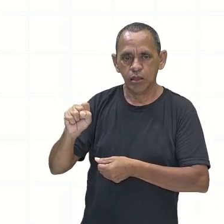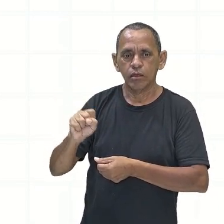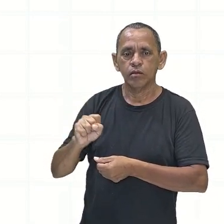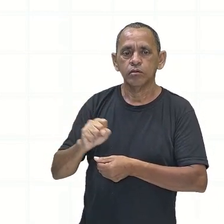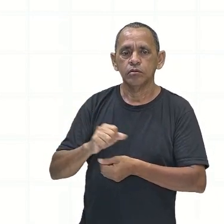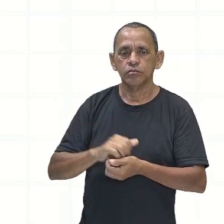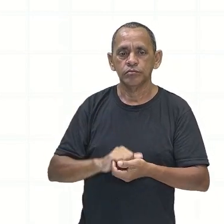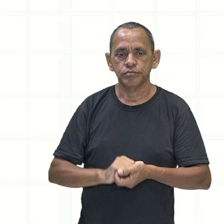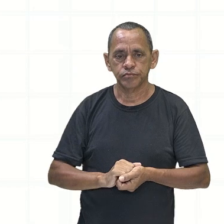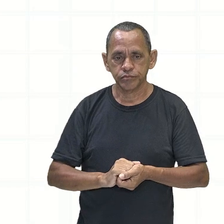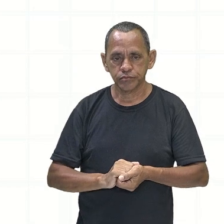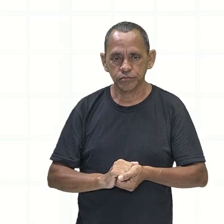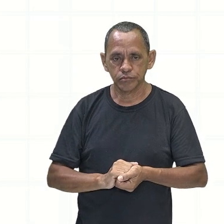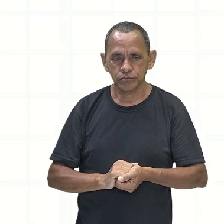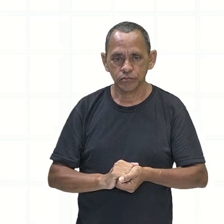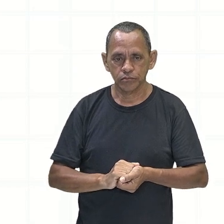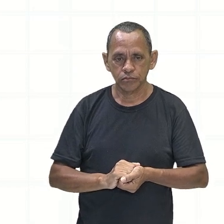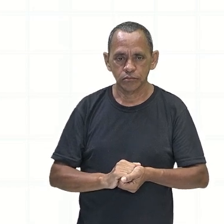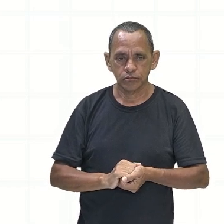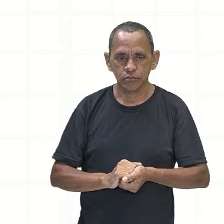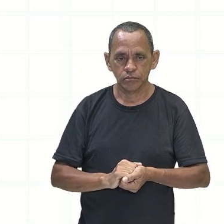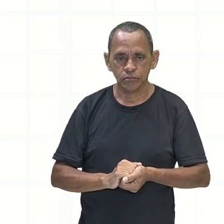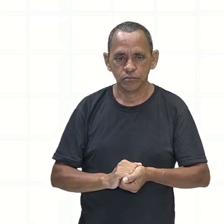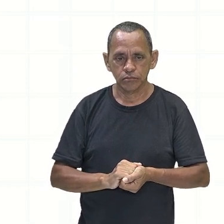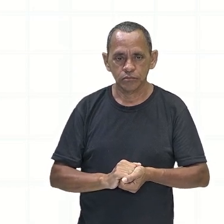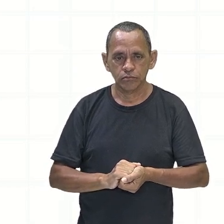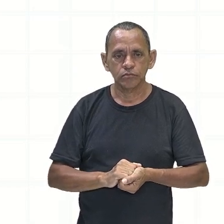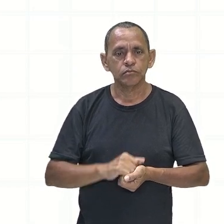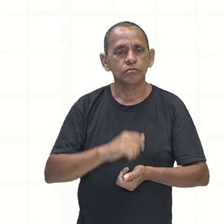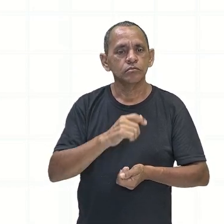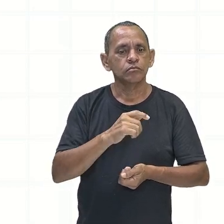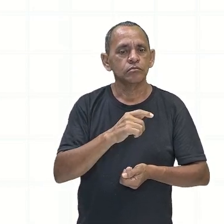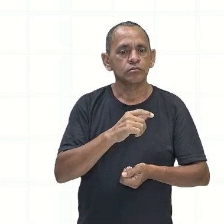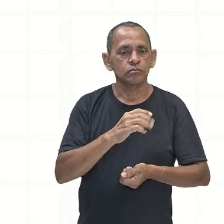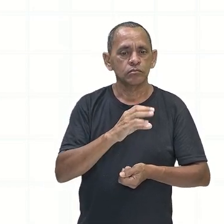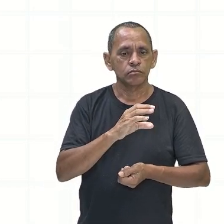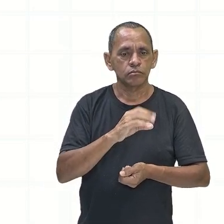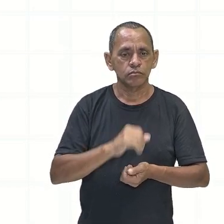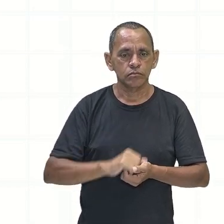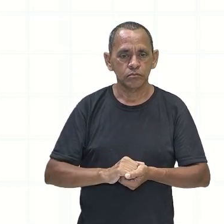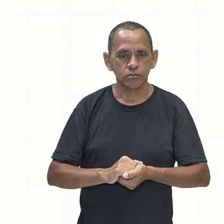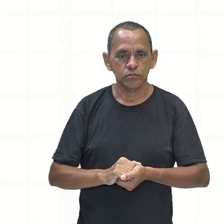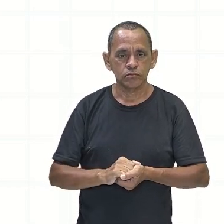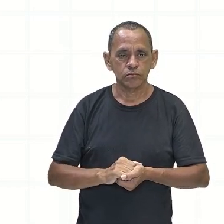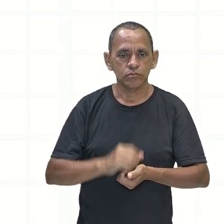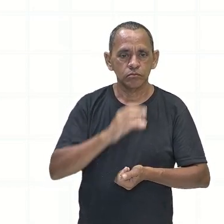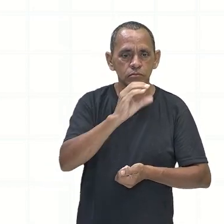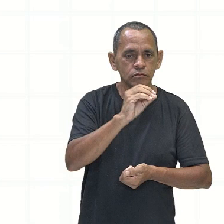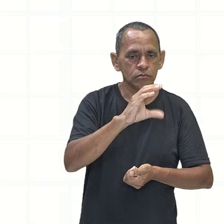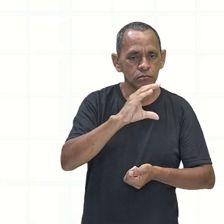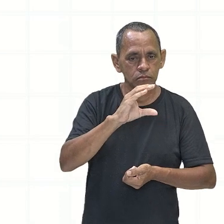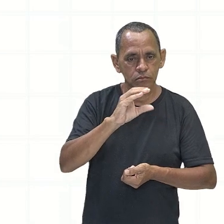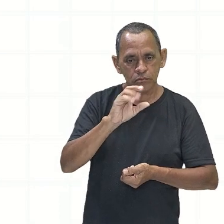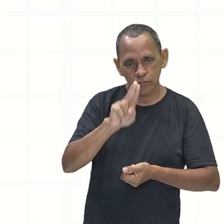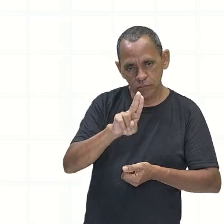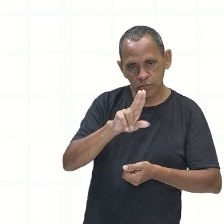aqui, o caso da palavra lápis, óculos, né, que já está no plural.